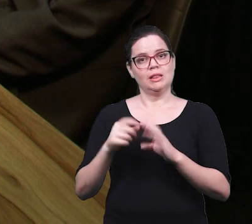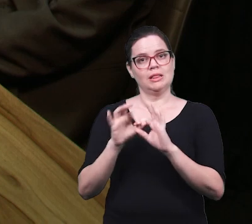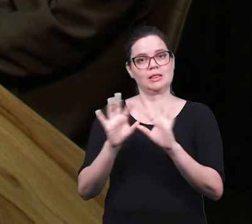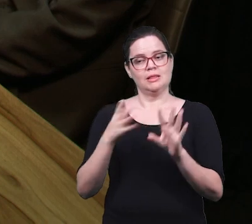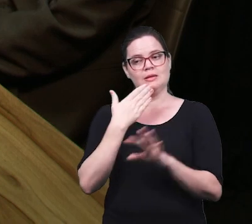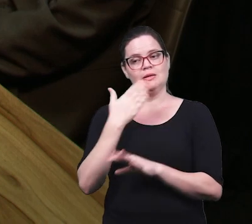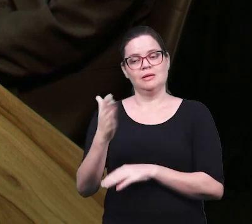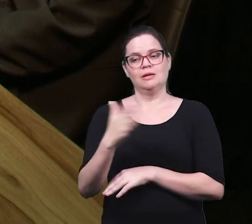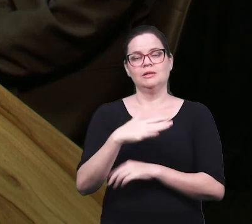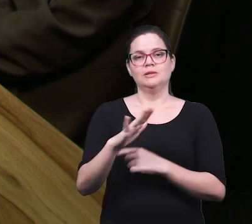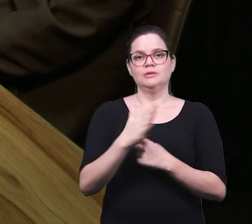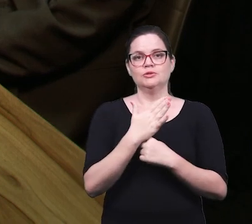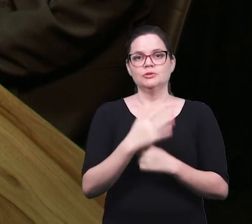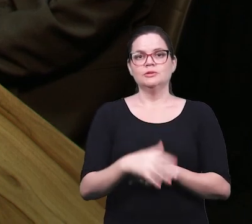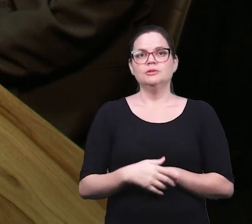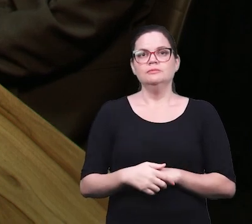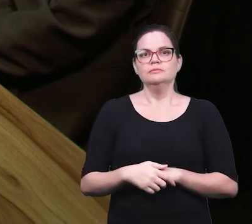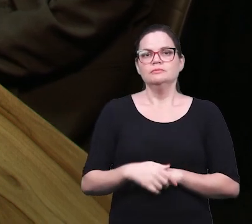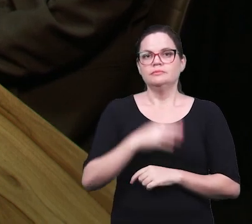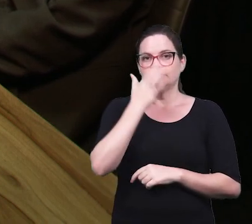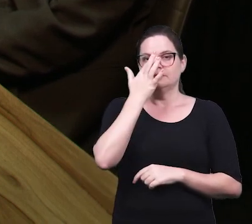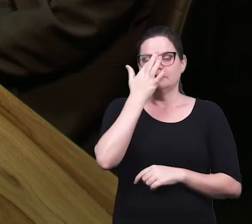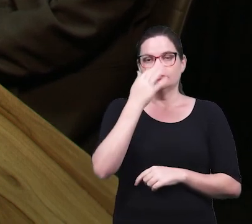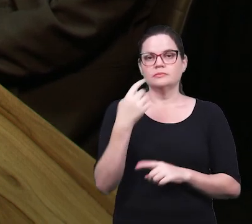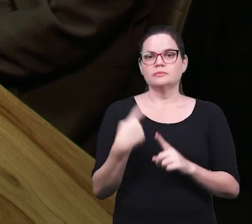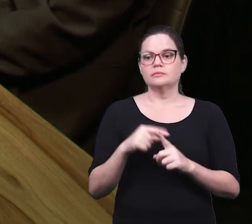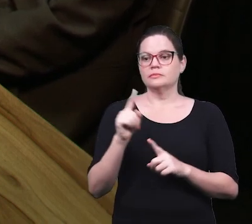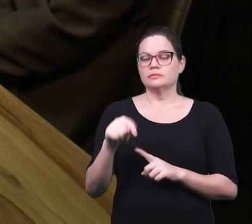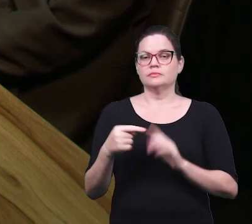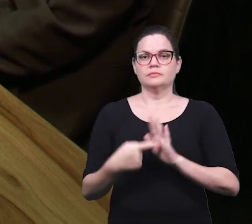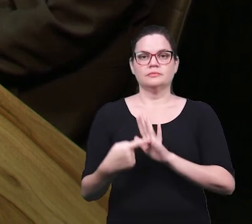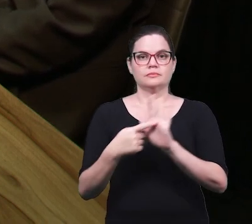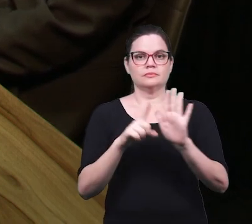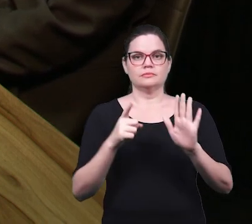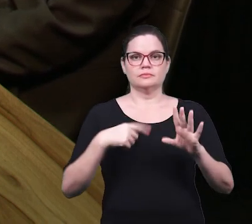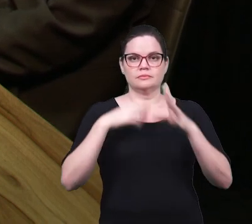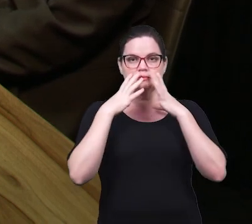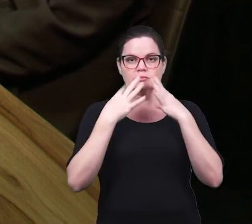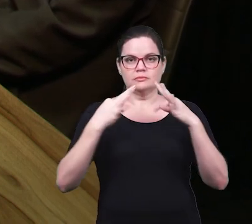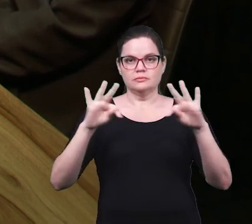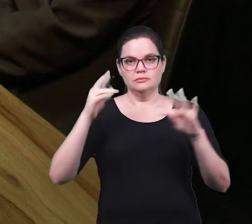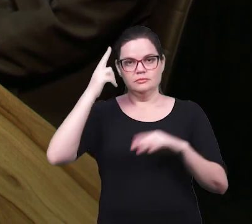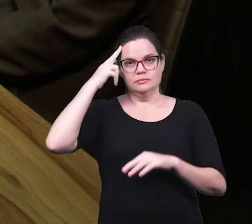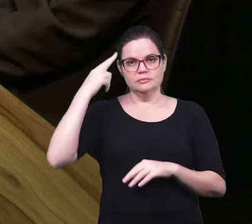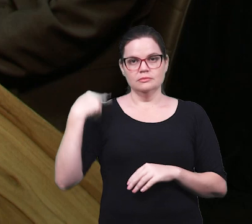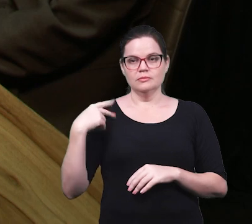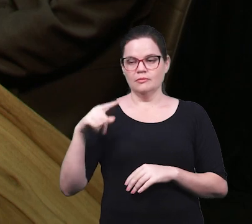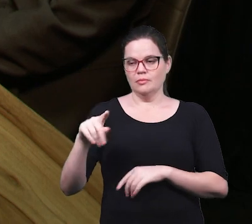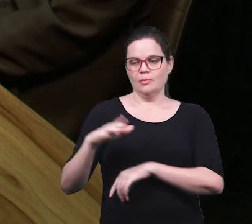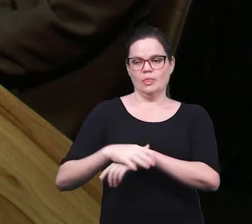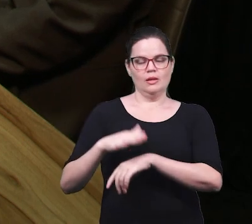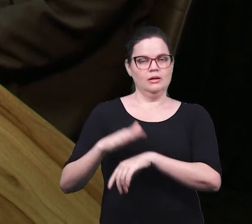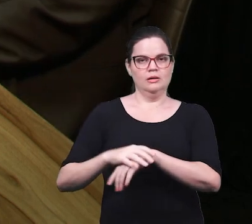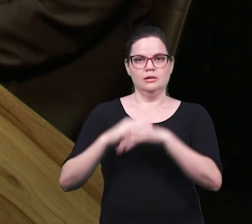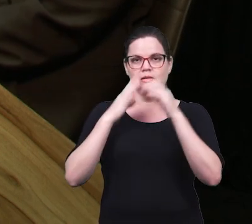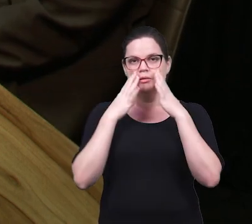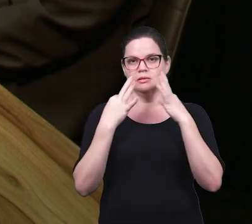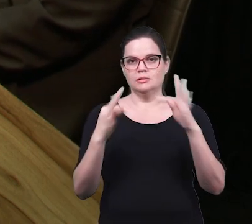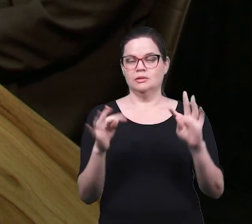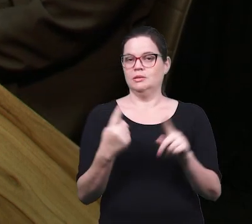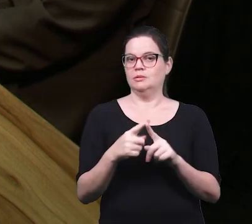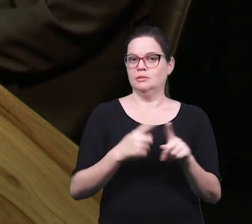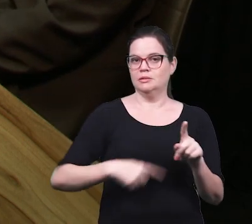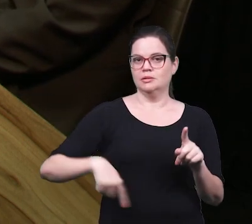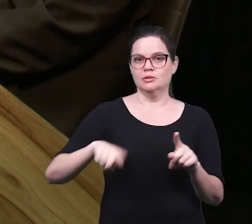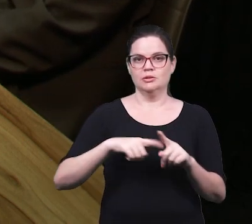entendo que o que falava ali era o testemunho de Moisés, de José. o testemunho dele que estava falando por ele. Sim, porque o